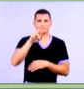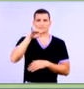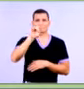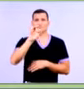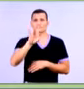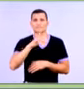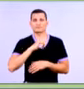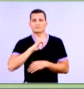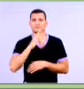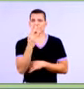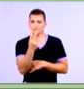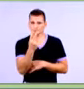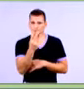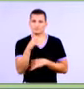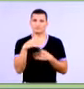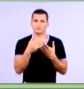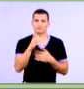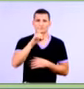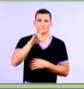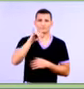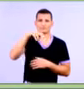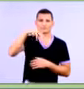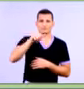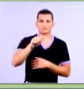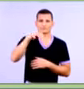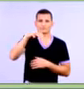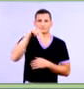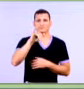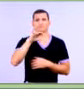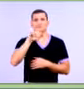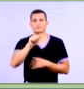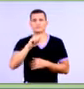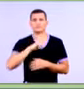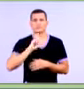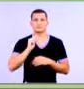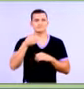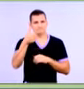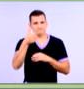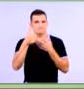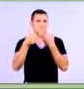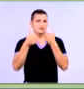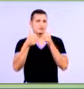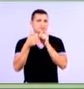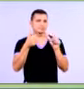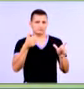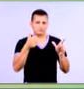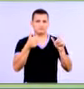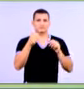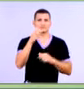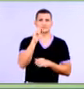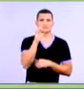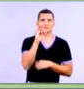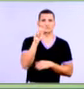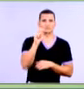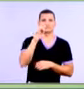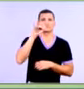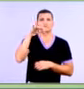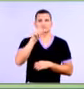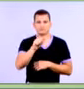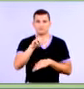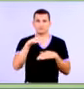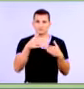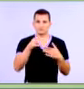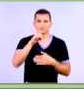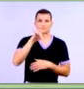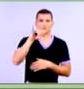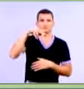elementos. Então a dinâmica ela tem muita vantagem em relação à estática, né? Então na minha alocação